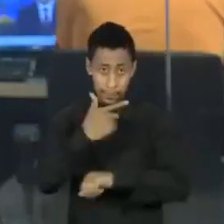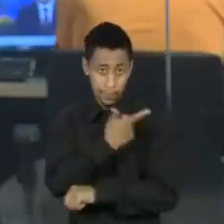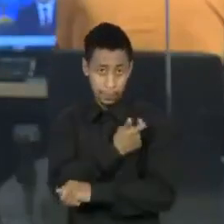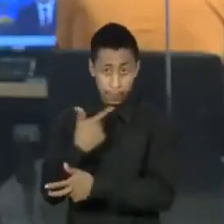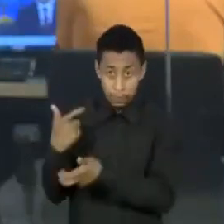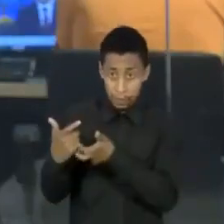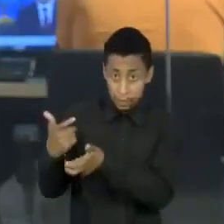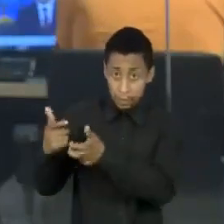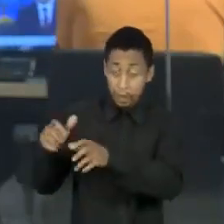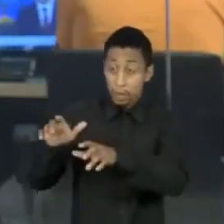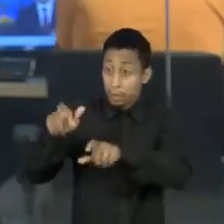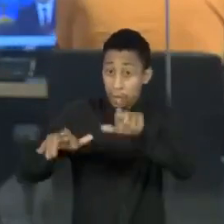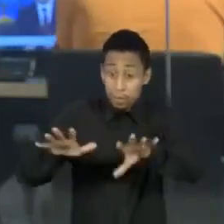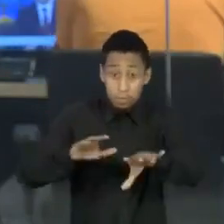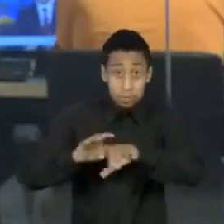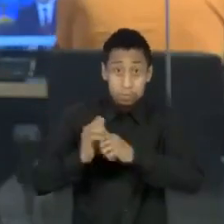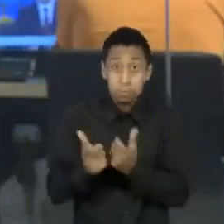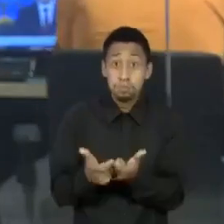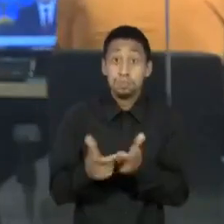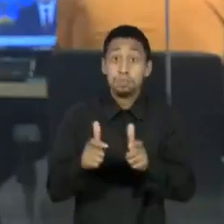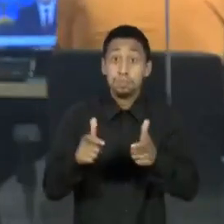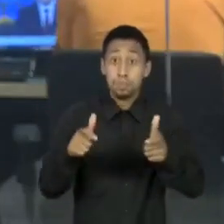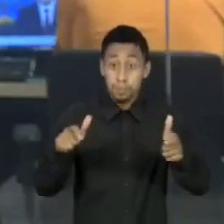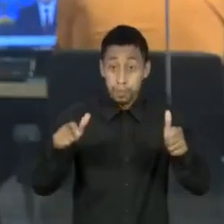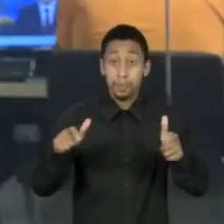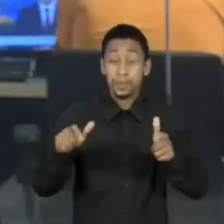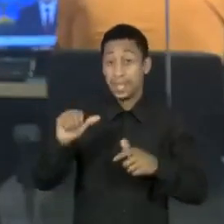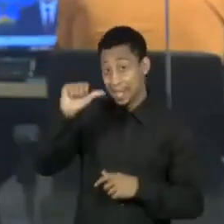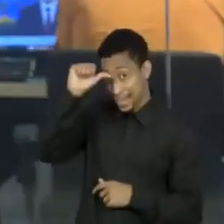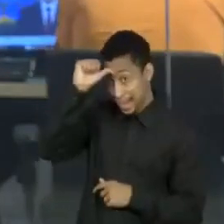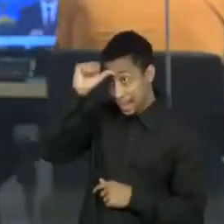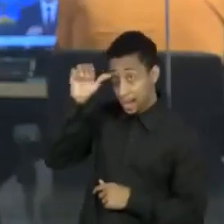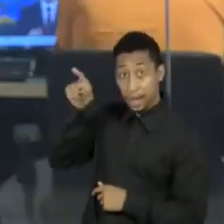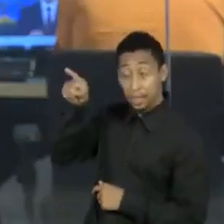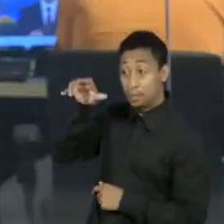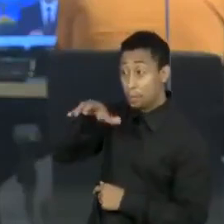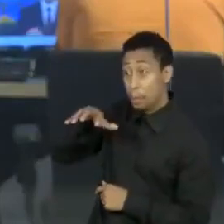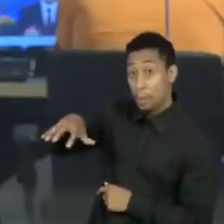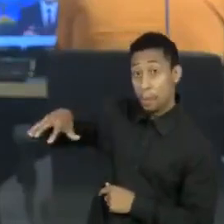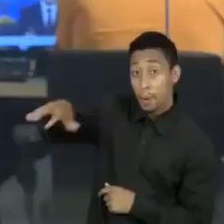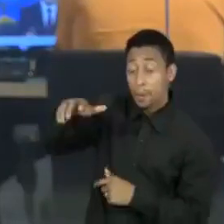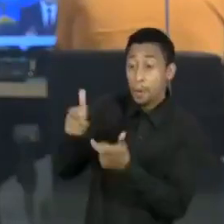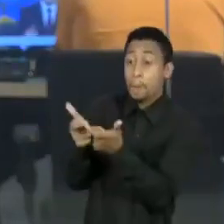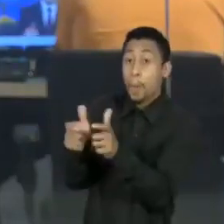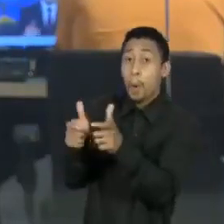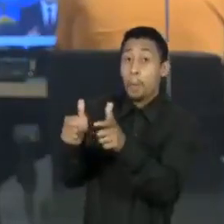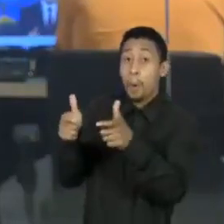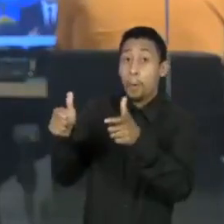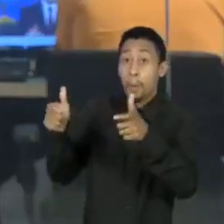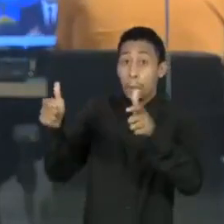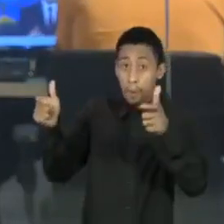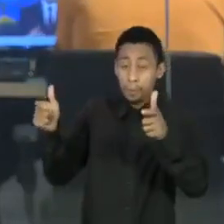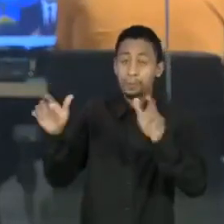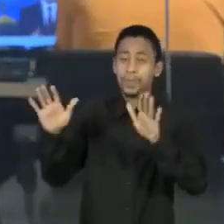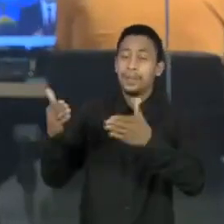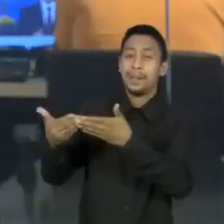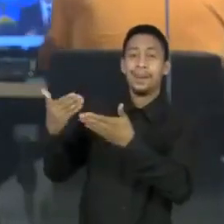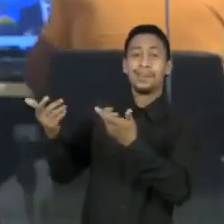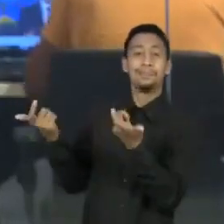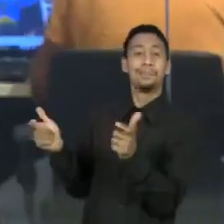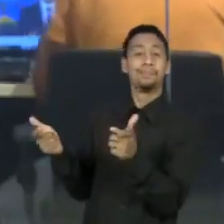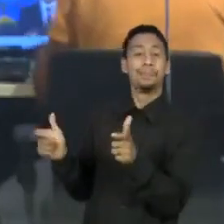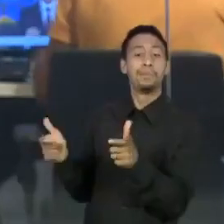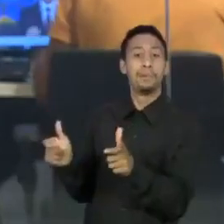Novos casos de Covid-19 aumentaram em 3 partes da Índia após meses de declínio em todo o país, levando autoridades a